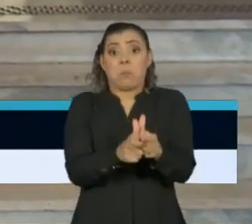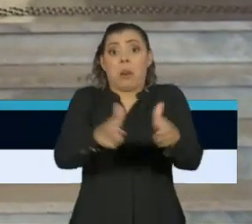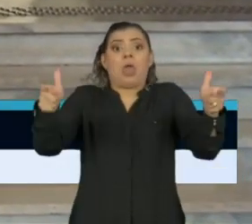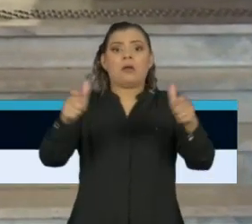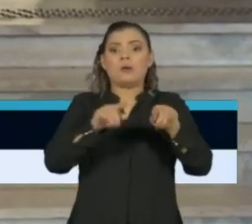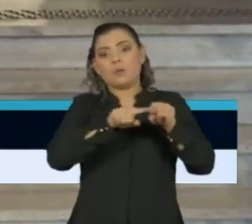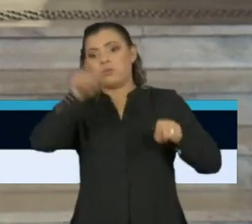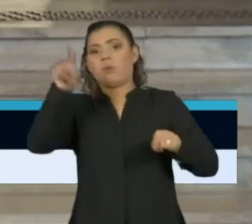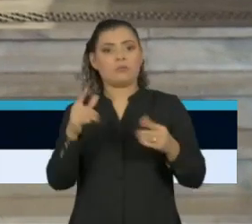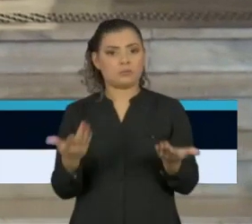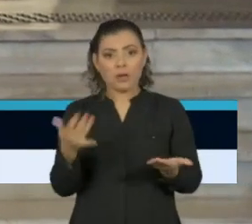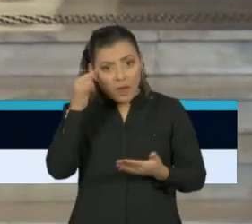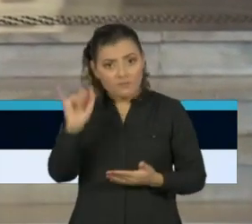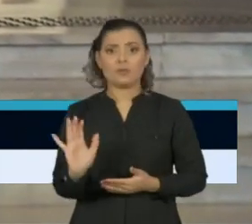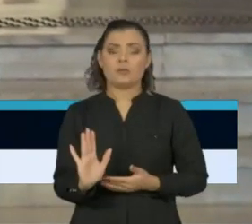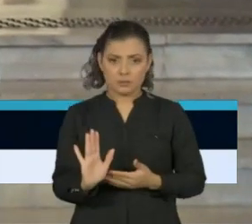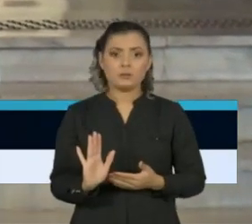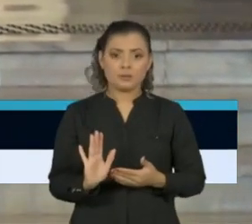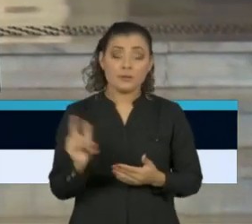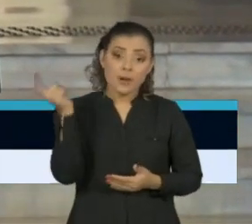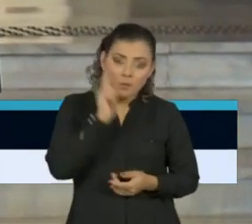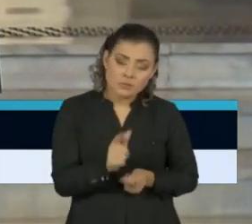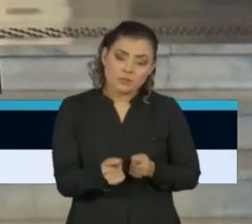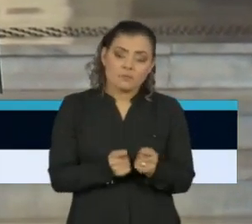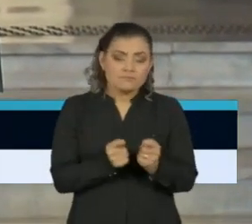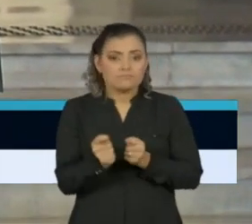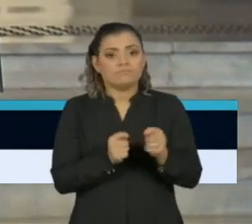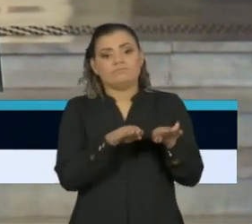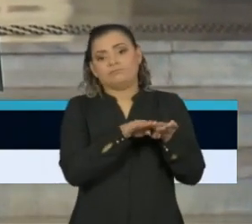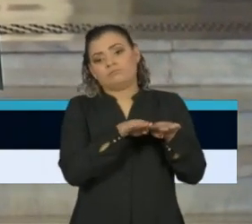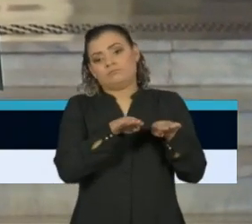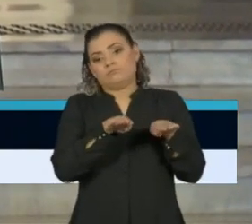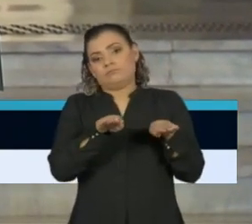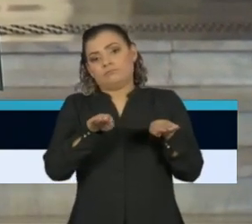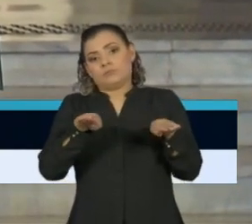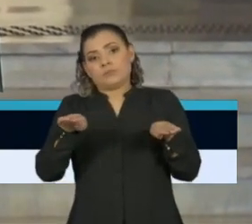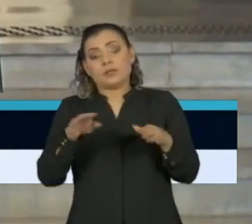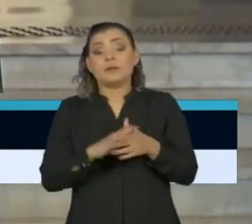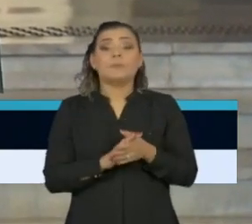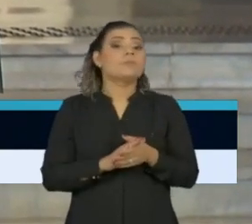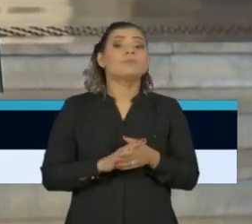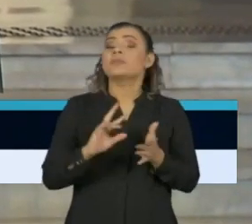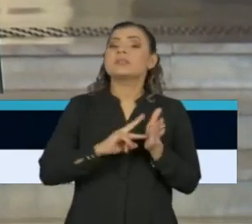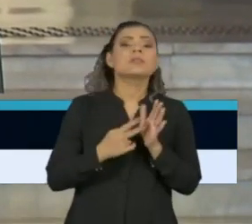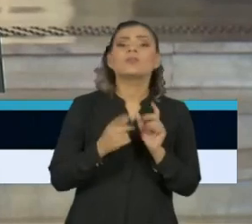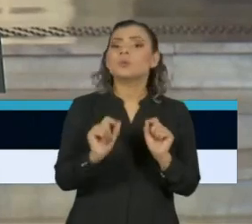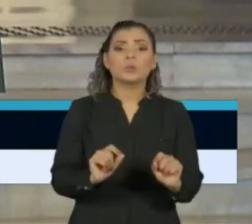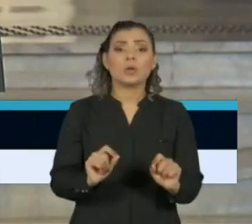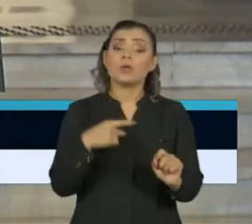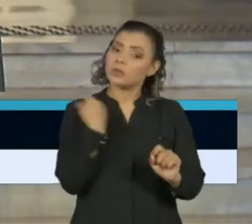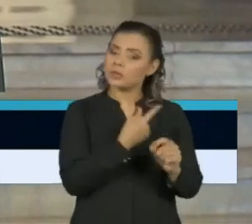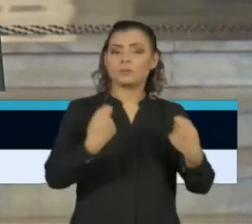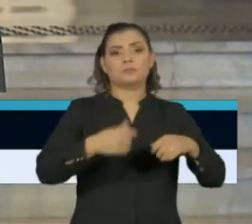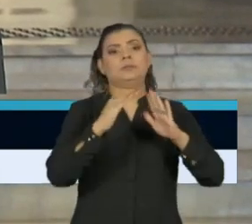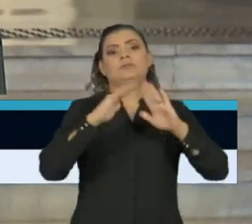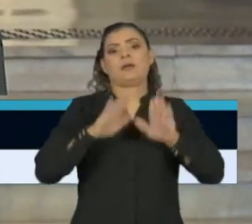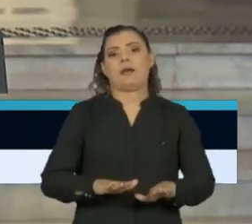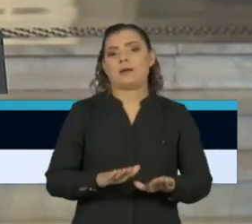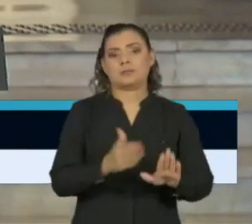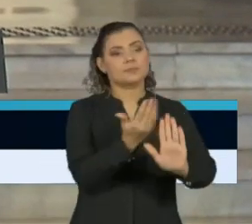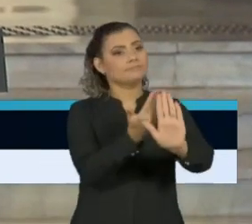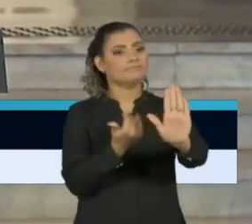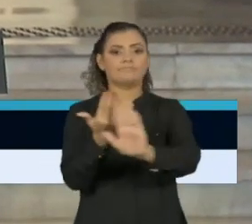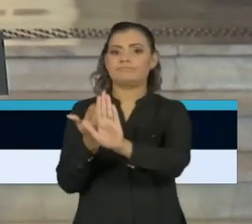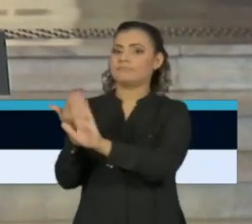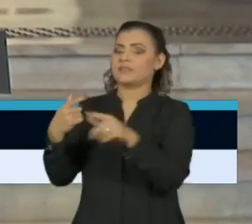trazemos de novo a curva para uma curvatura para a direita. Que providência é essa? É o isolamento social.